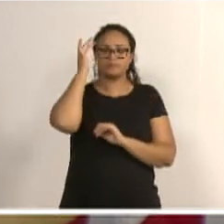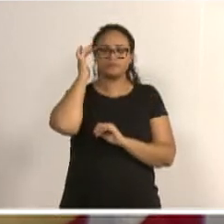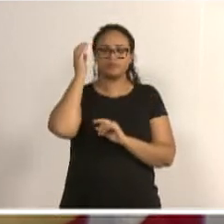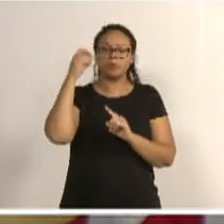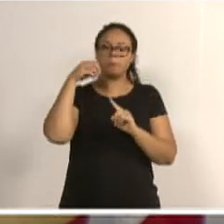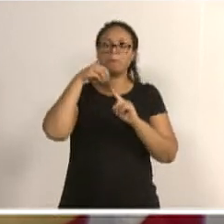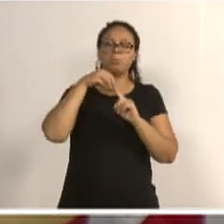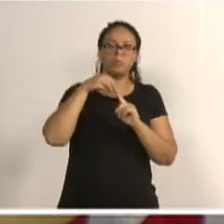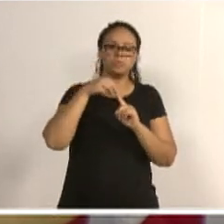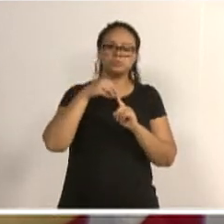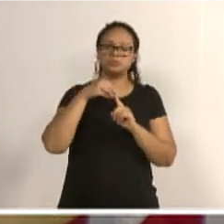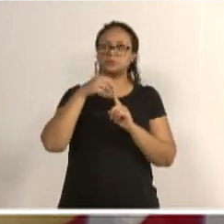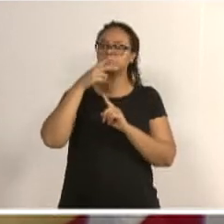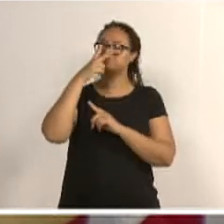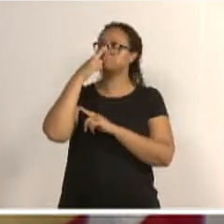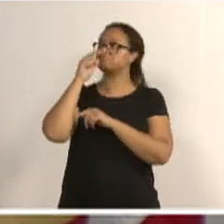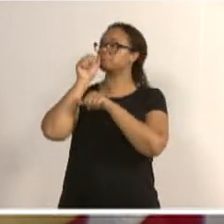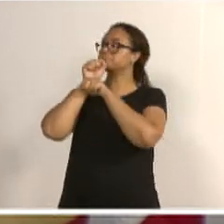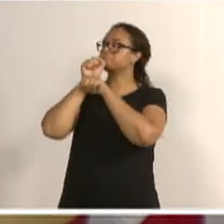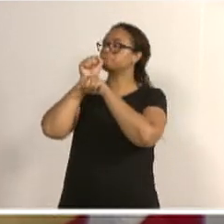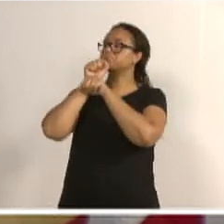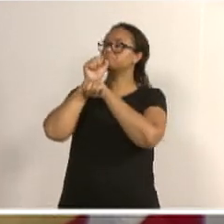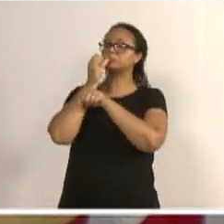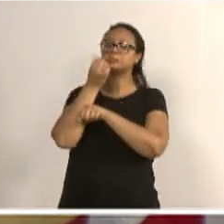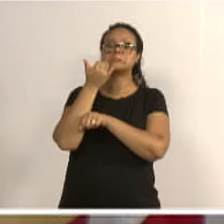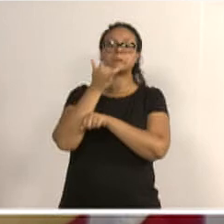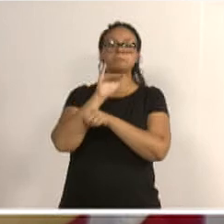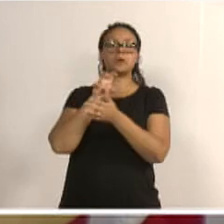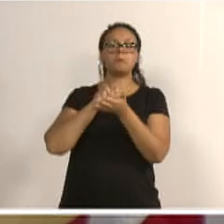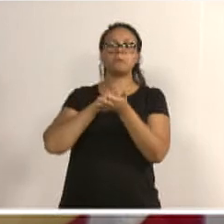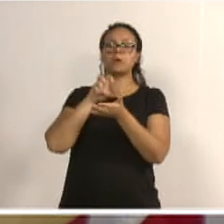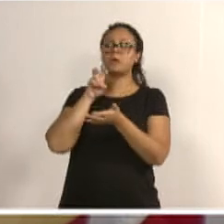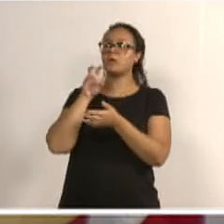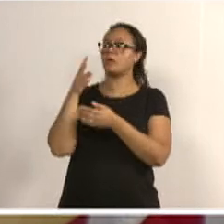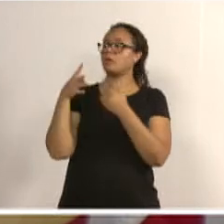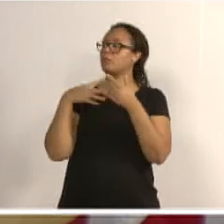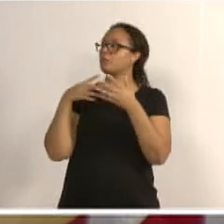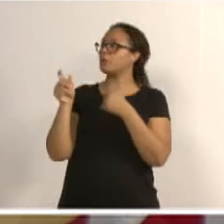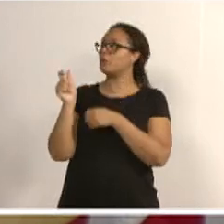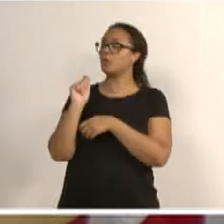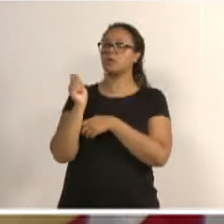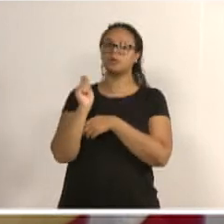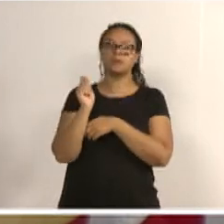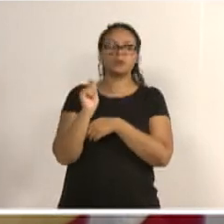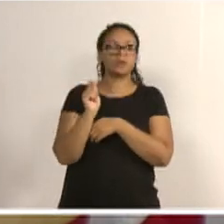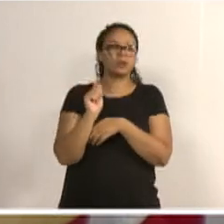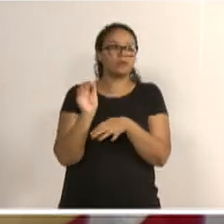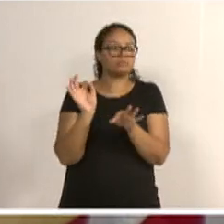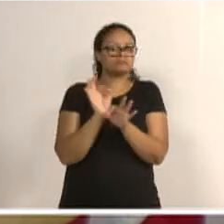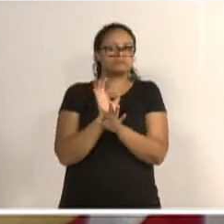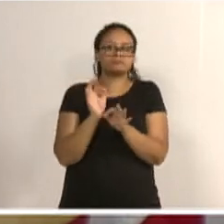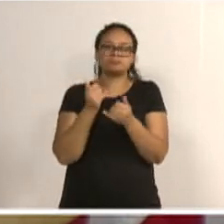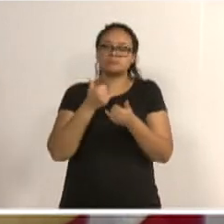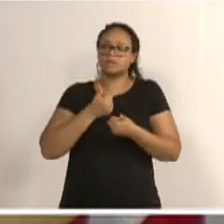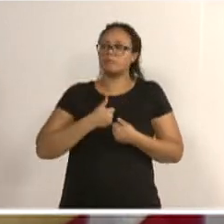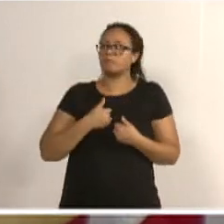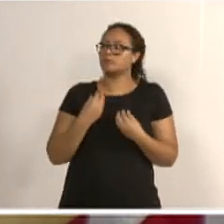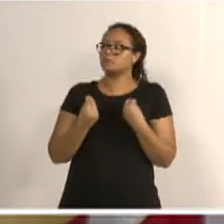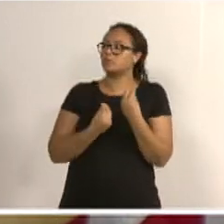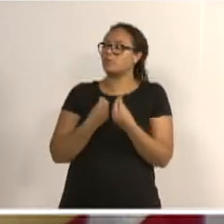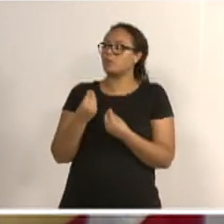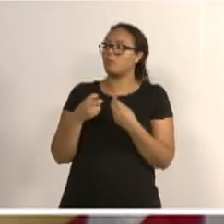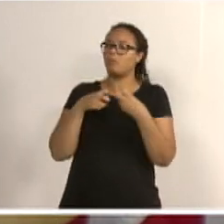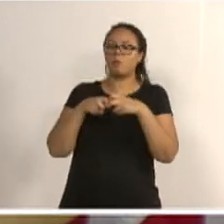pegaram no começo da manhã, às 6h30 da manhã, no terminal do aterro, sem a devida informação promovido